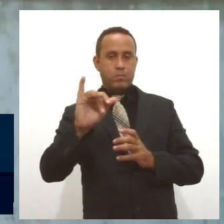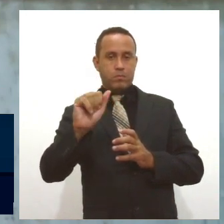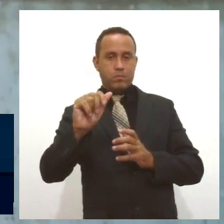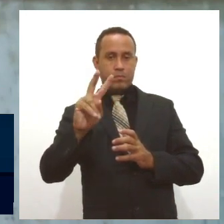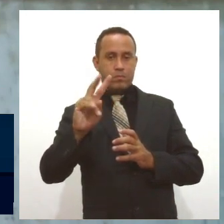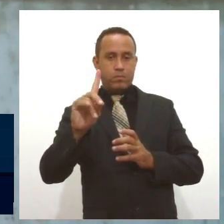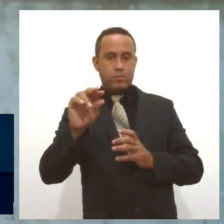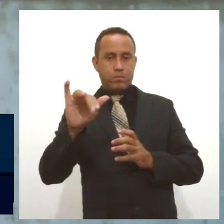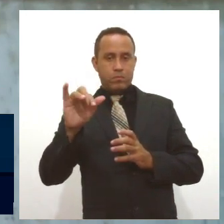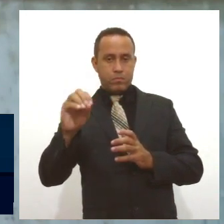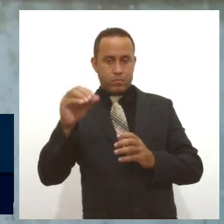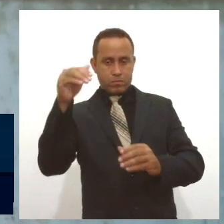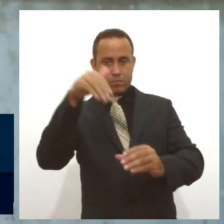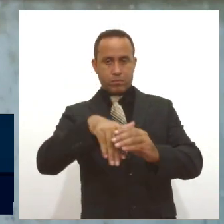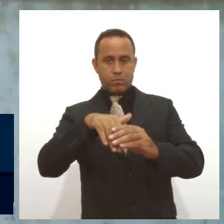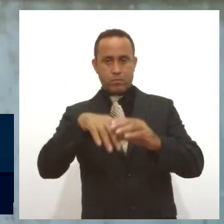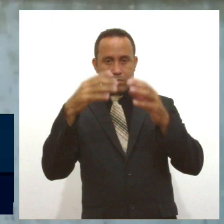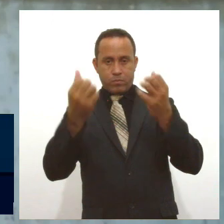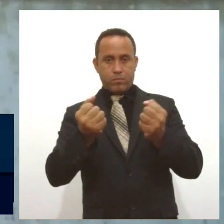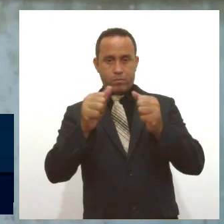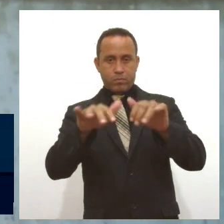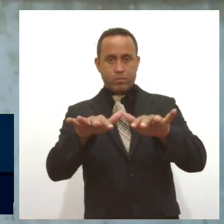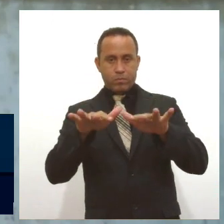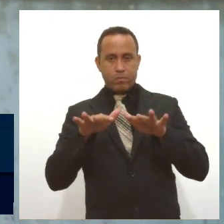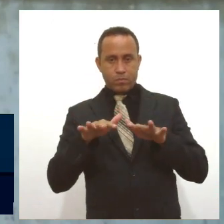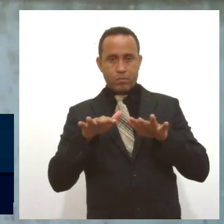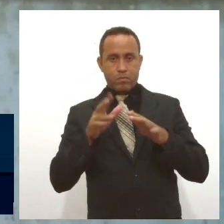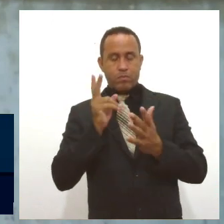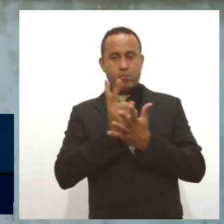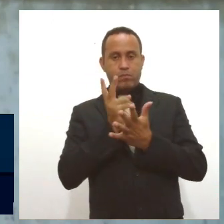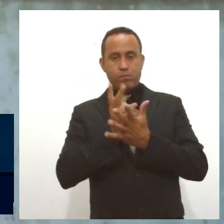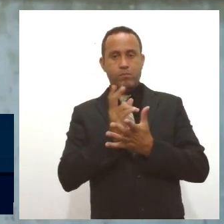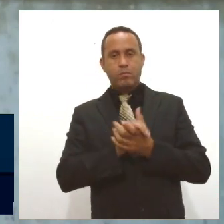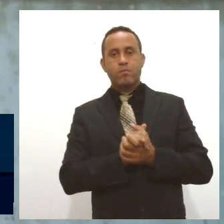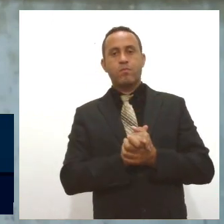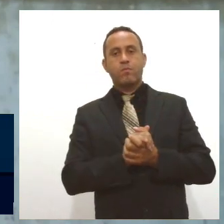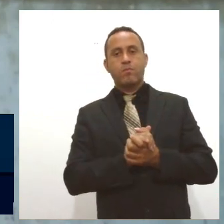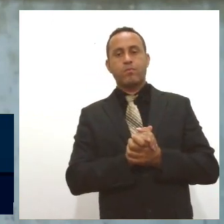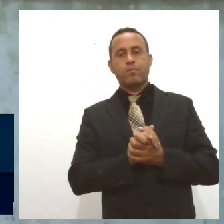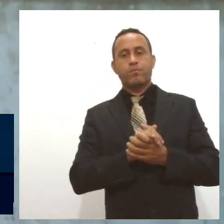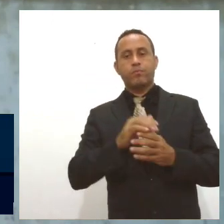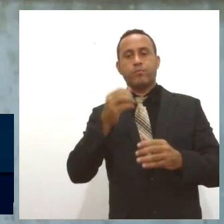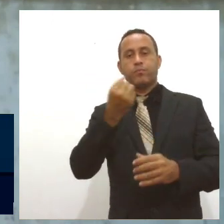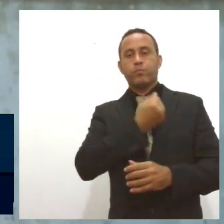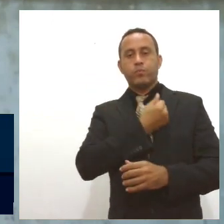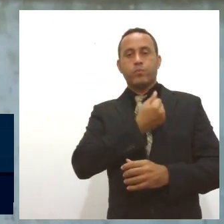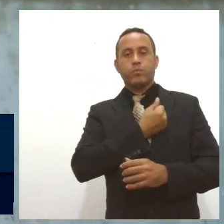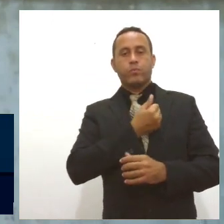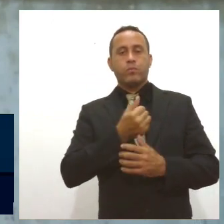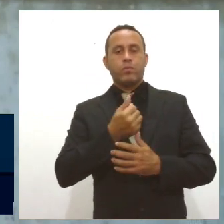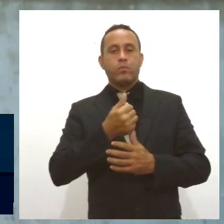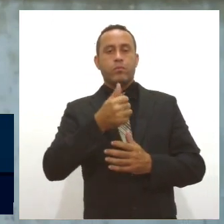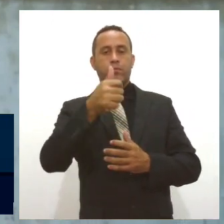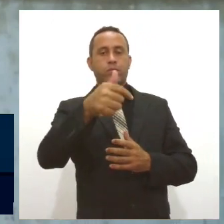Em discussão, em votação, deputados que aprovam permaneçam quando aprovado. Moção número